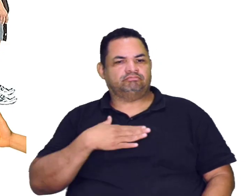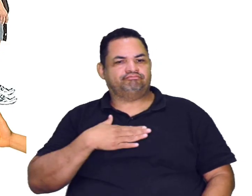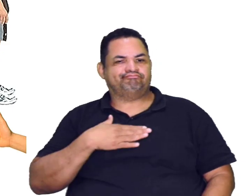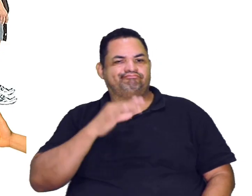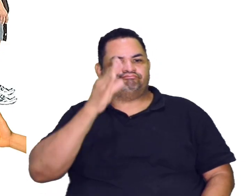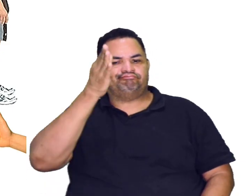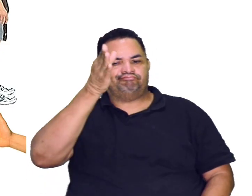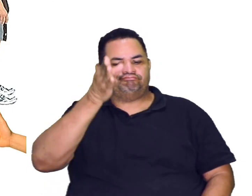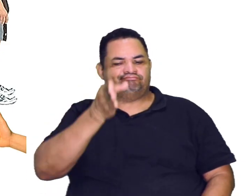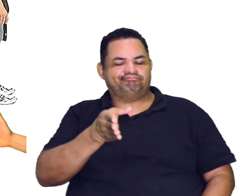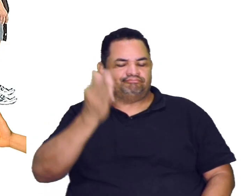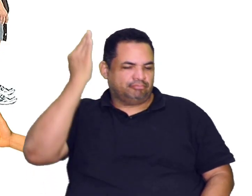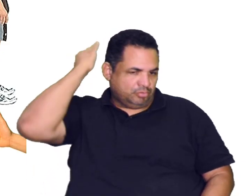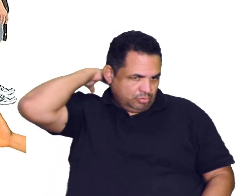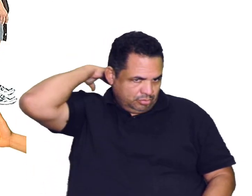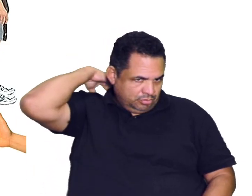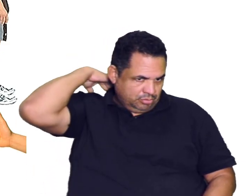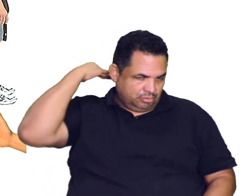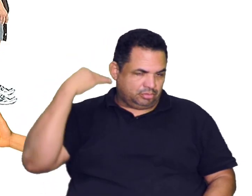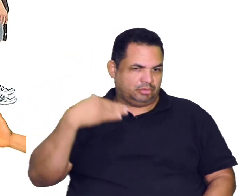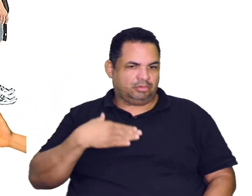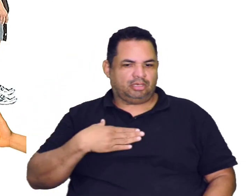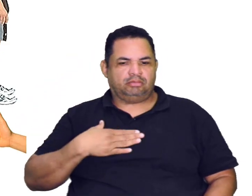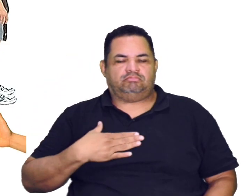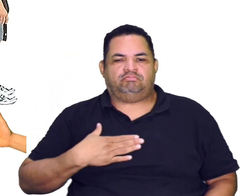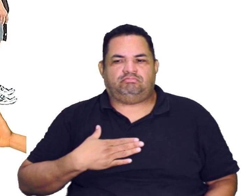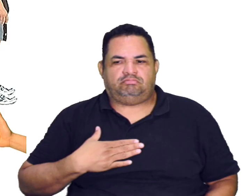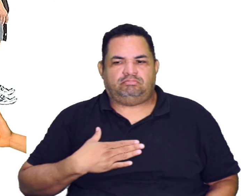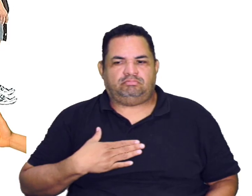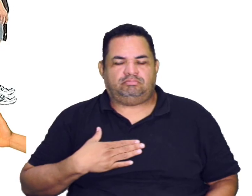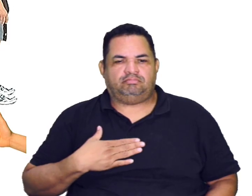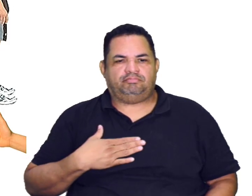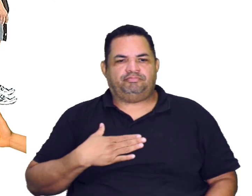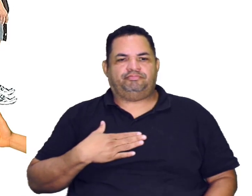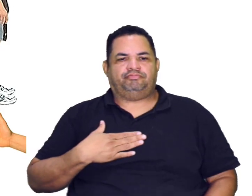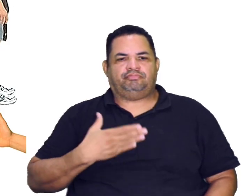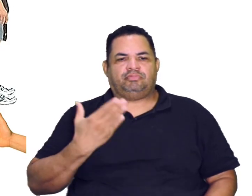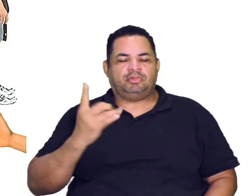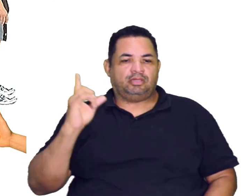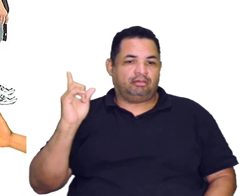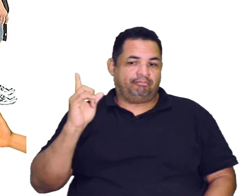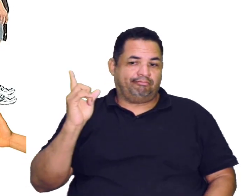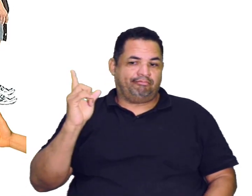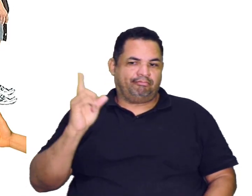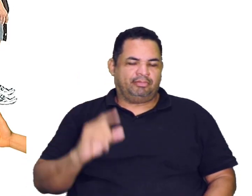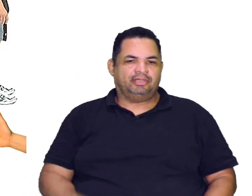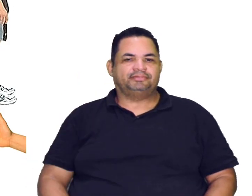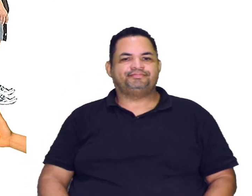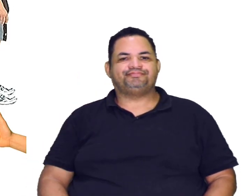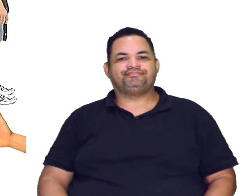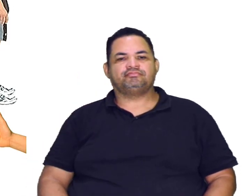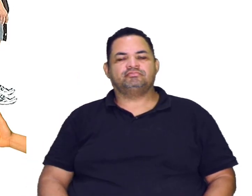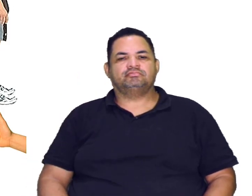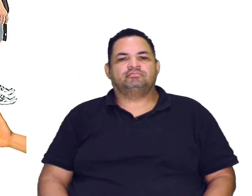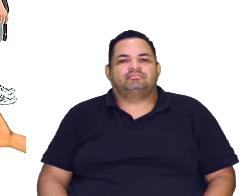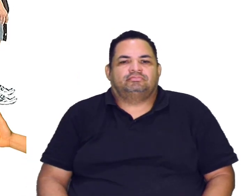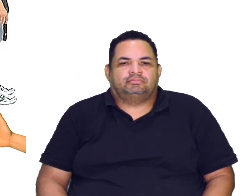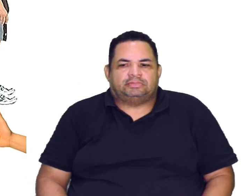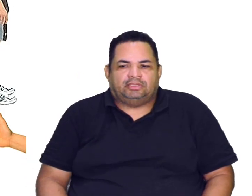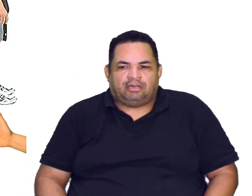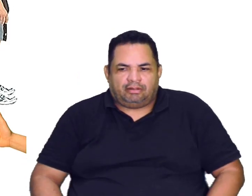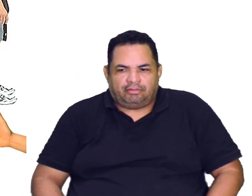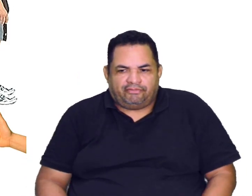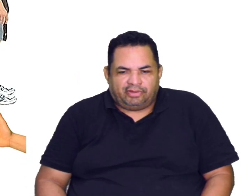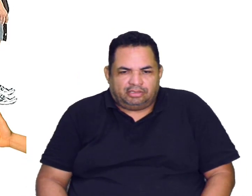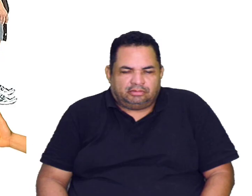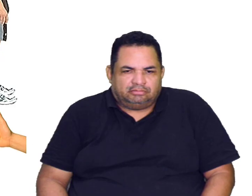lombar, né, em que eu me jogo, me lanço para frente e eu normalmente fico nessa postura. Ou não, prof, eu